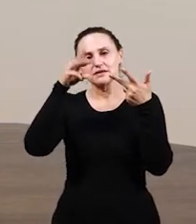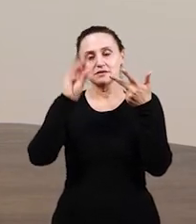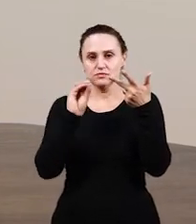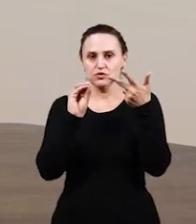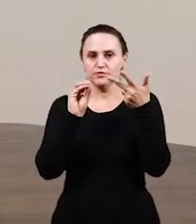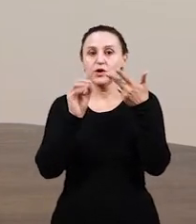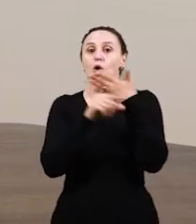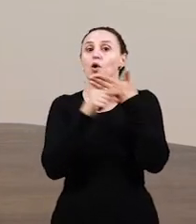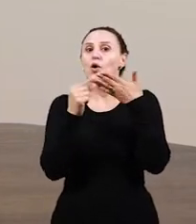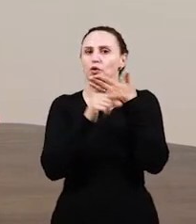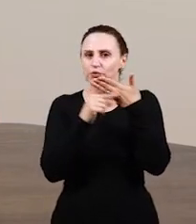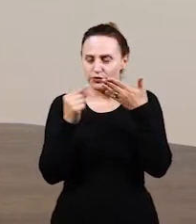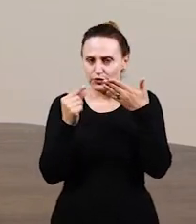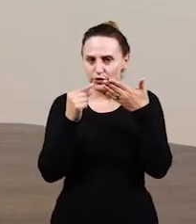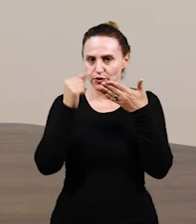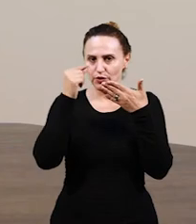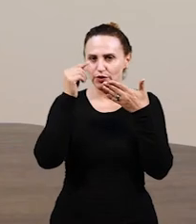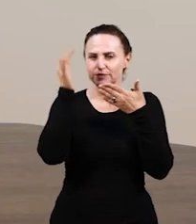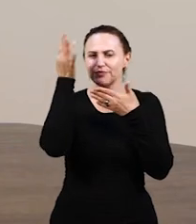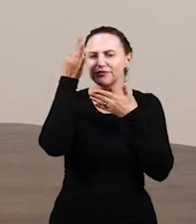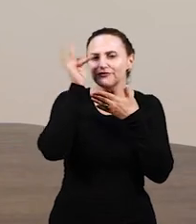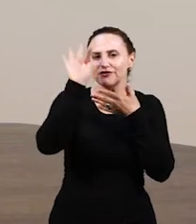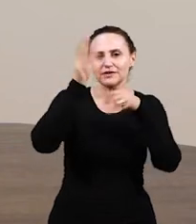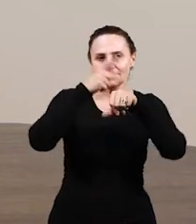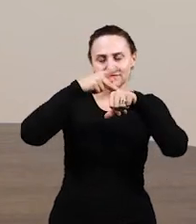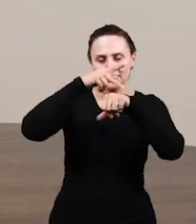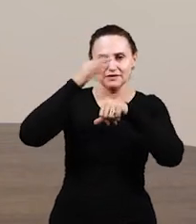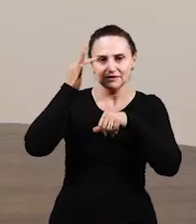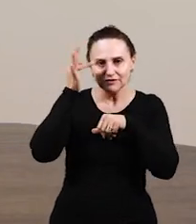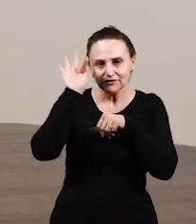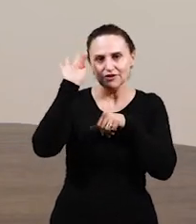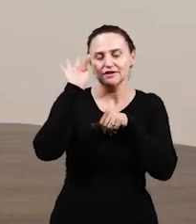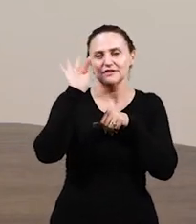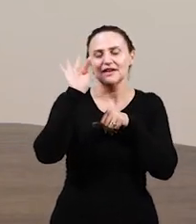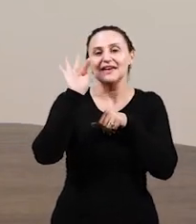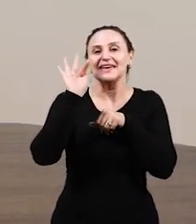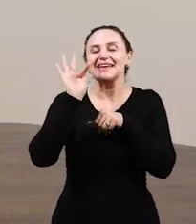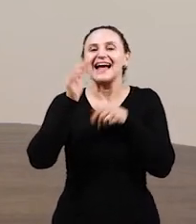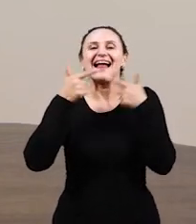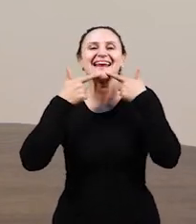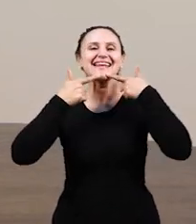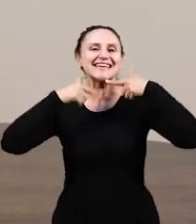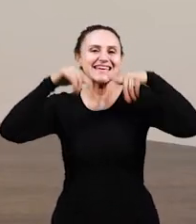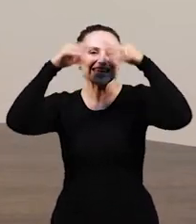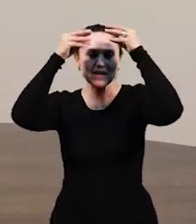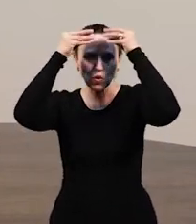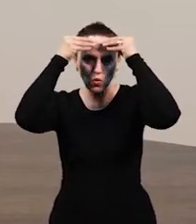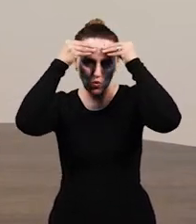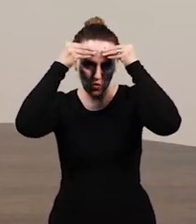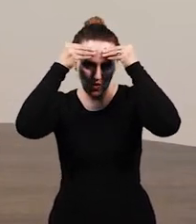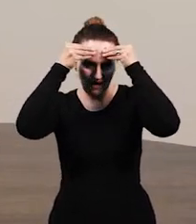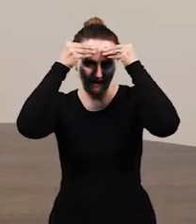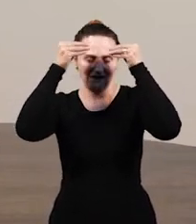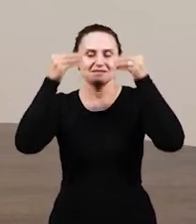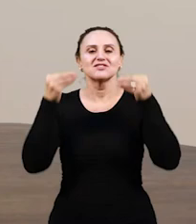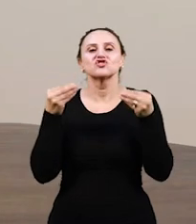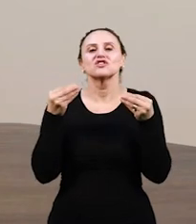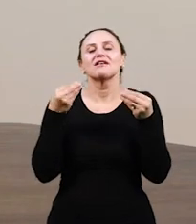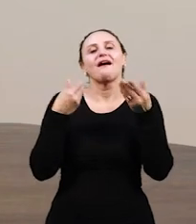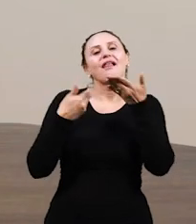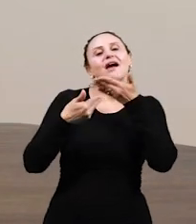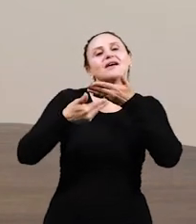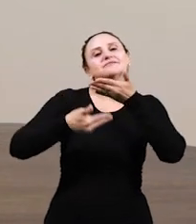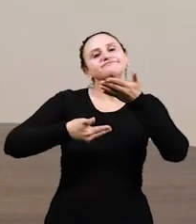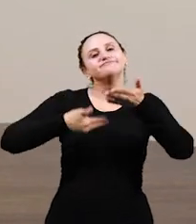os estudos deles na França e que vai dizer que a linguagem é duplamente articulada quando a gente disse que a linguagem duplamente